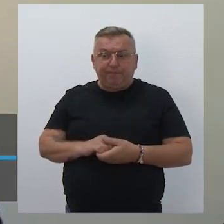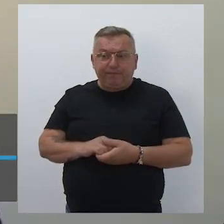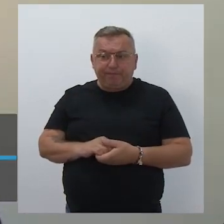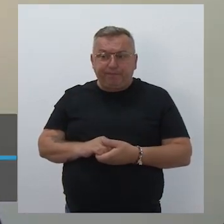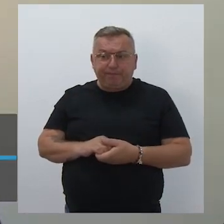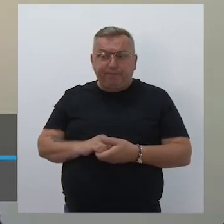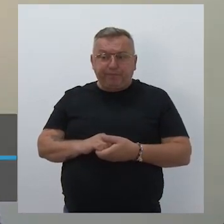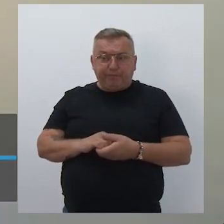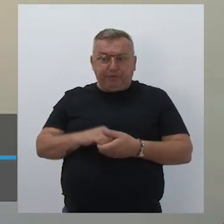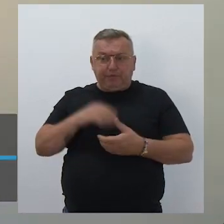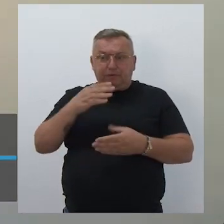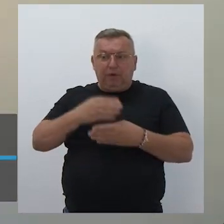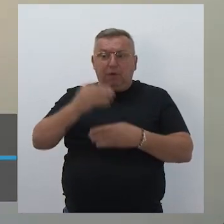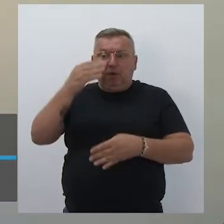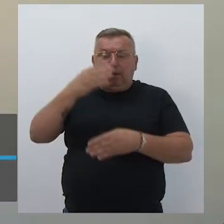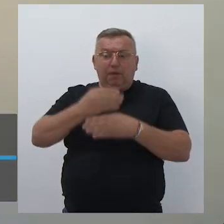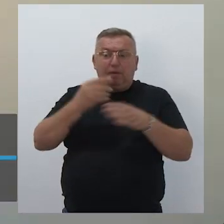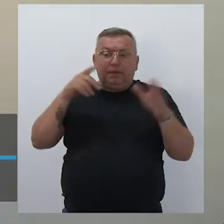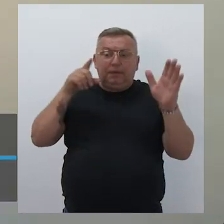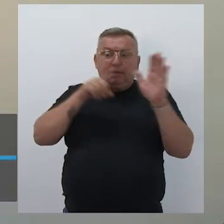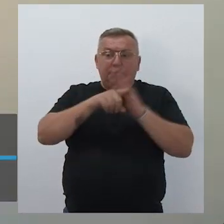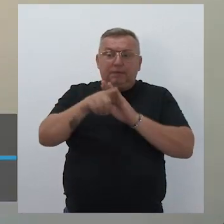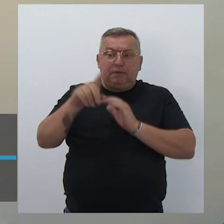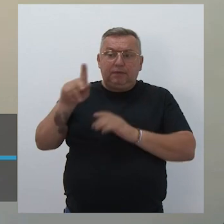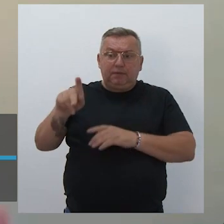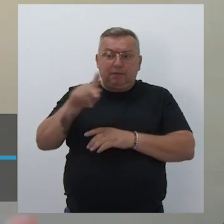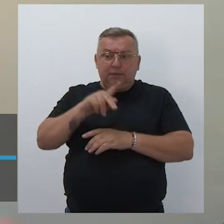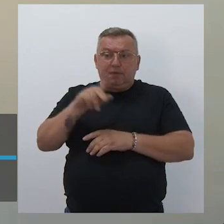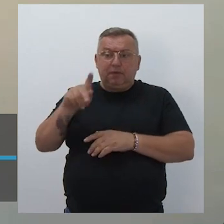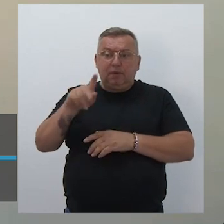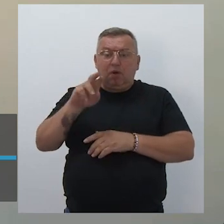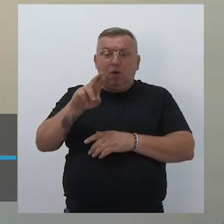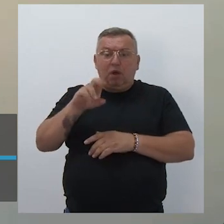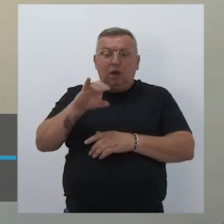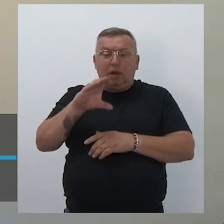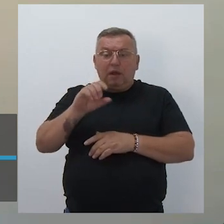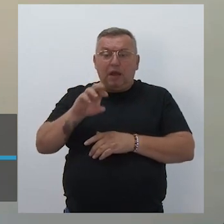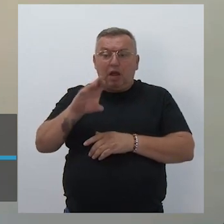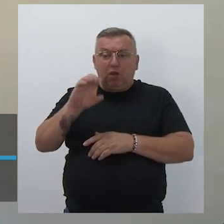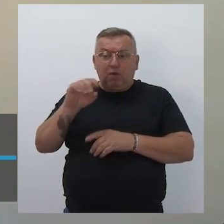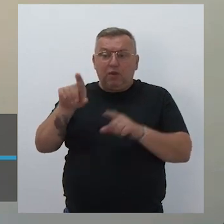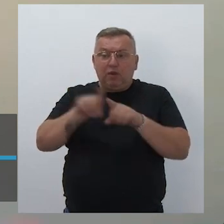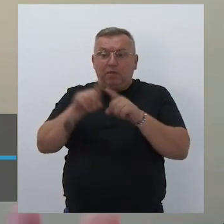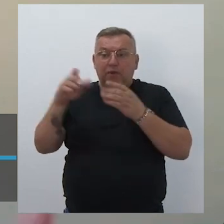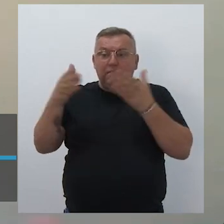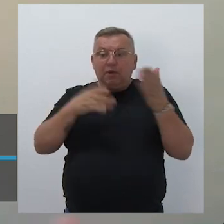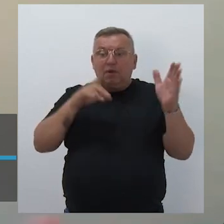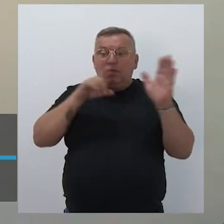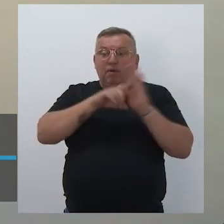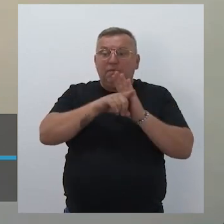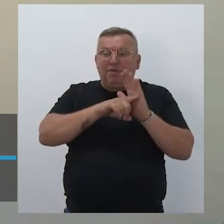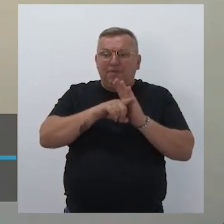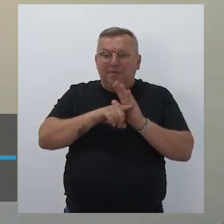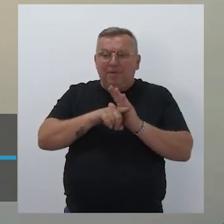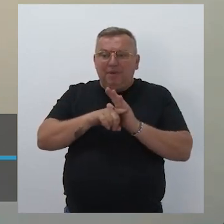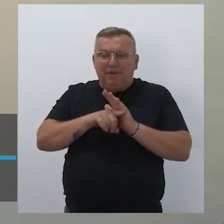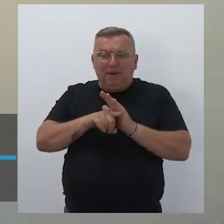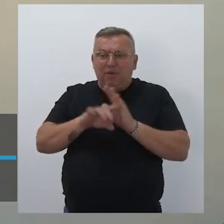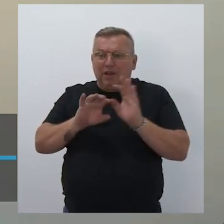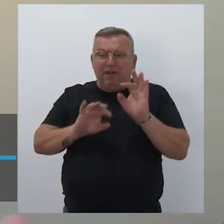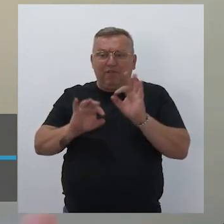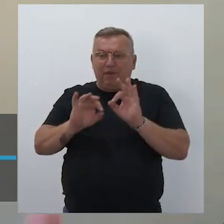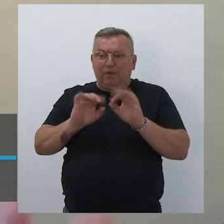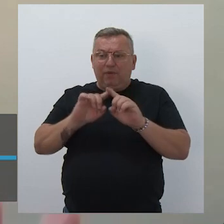só complementando essa pergunta da professora, o professor Ricardo também traz uma pergunta nesse mesmo sentido,